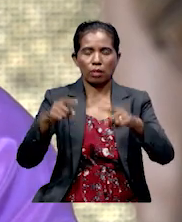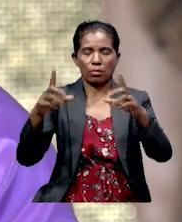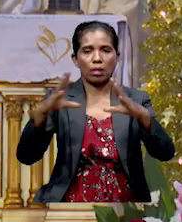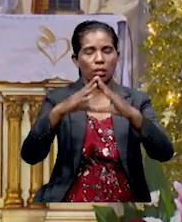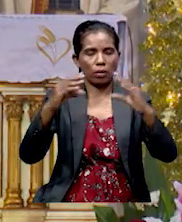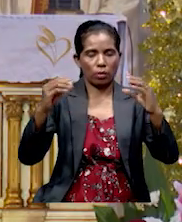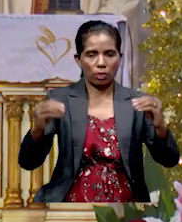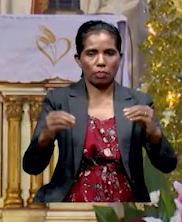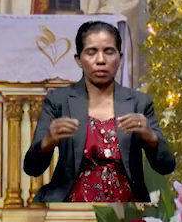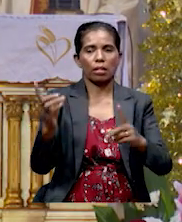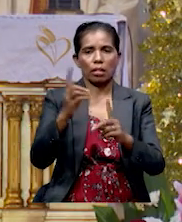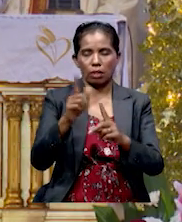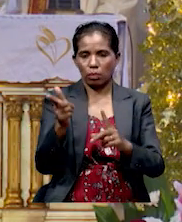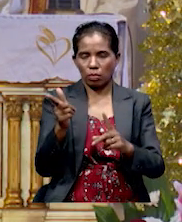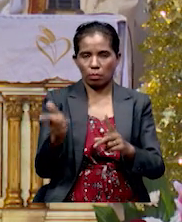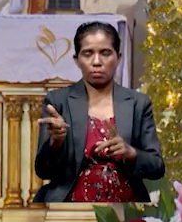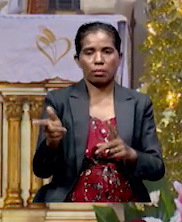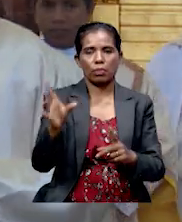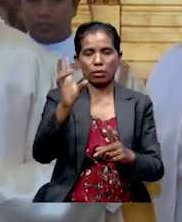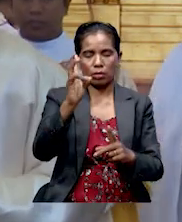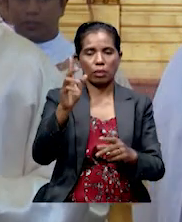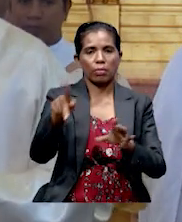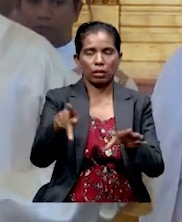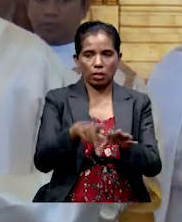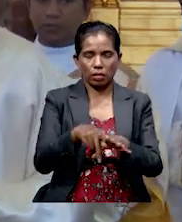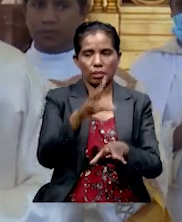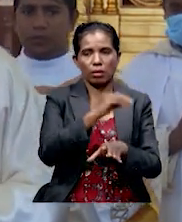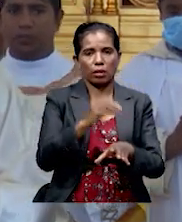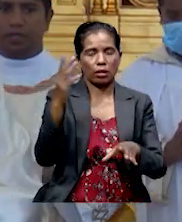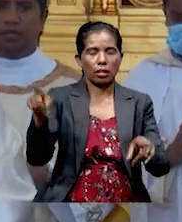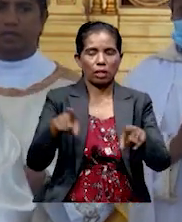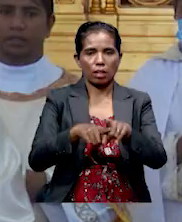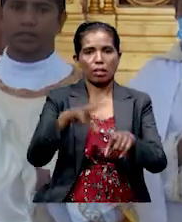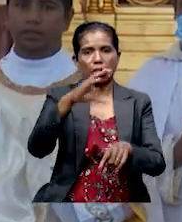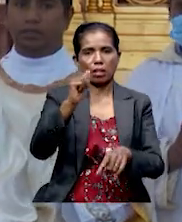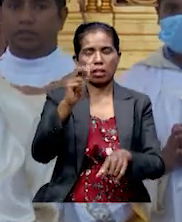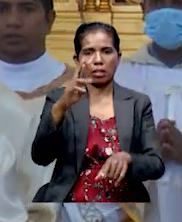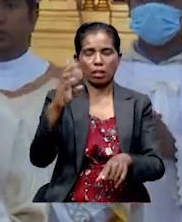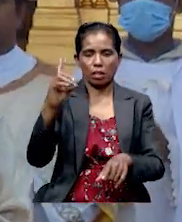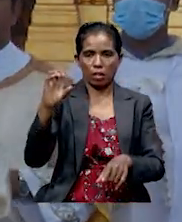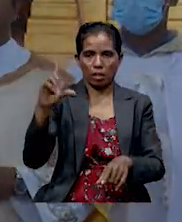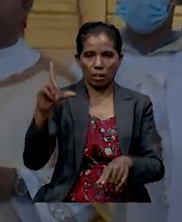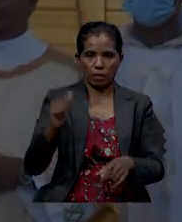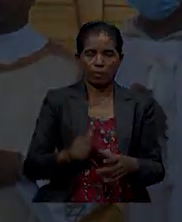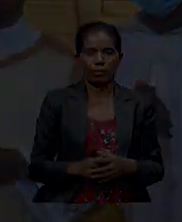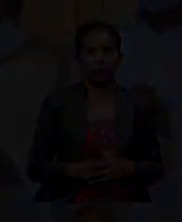Itália, no em Lorong Ronura Singitu Fulane, se participa em consistório no dar cardeal. Agostinho da Costa, GMN.